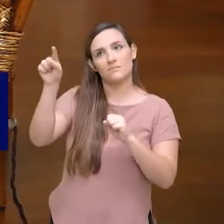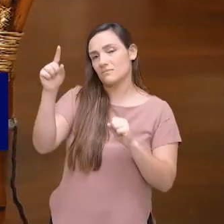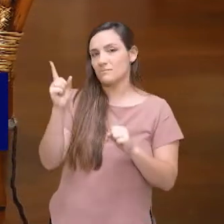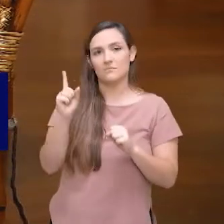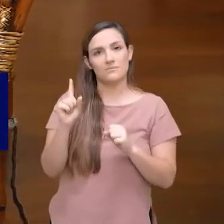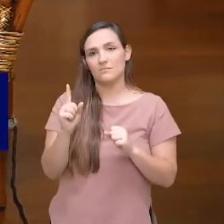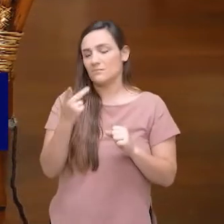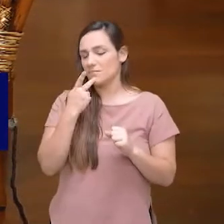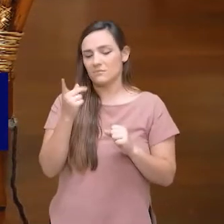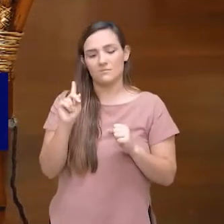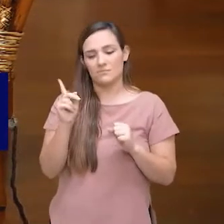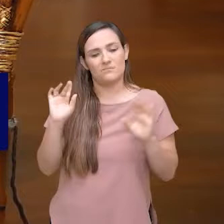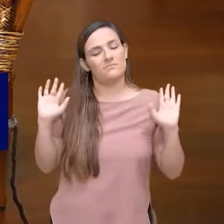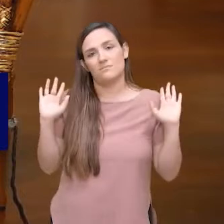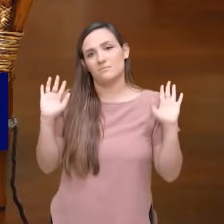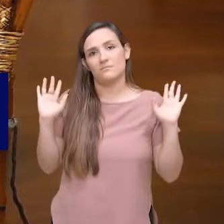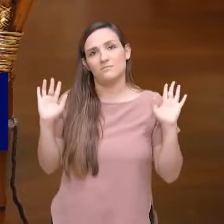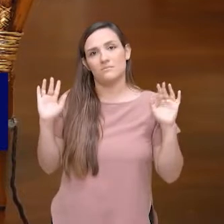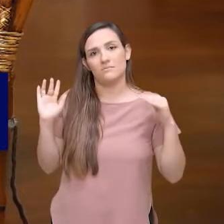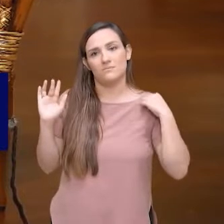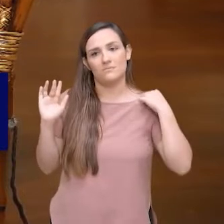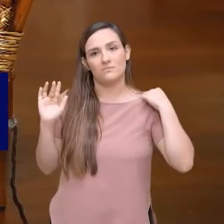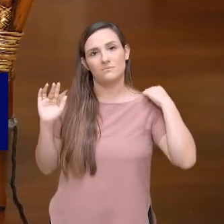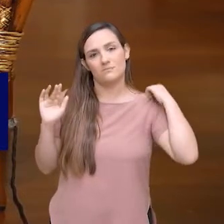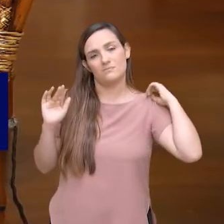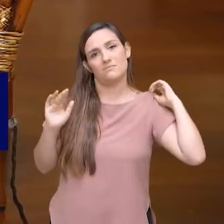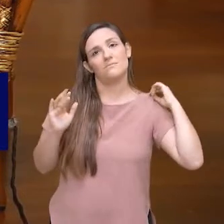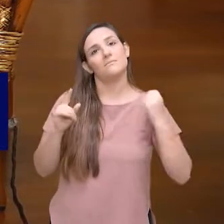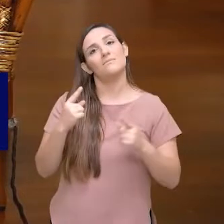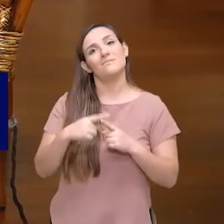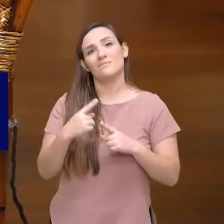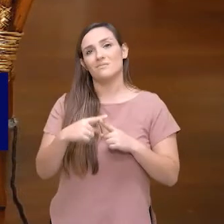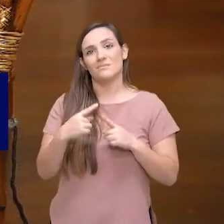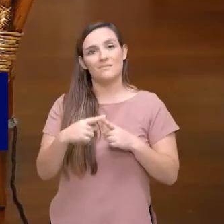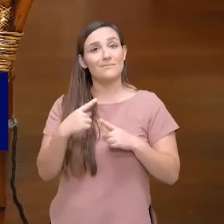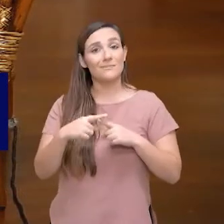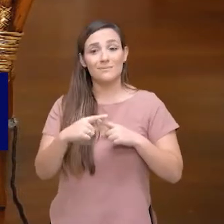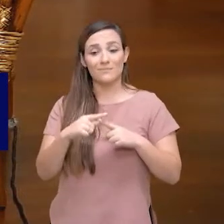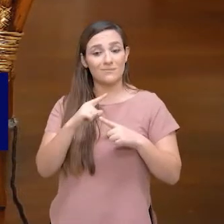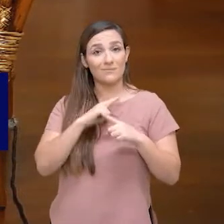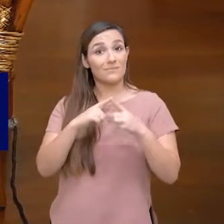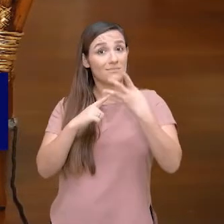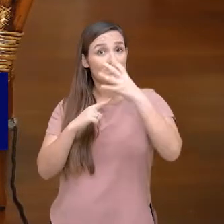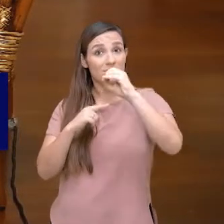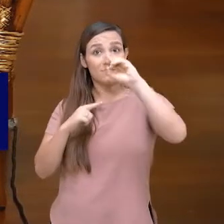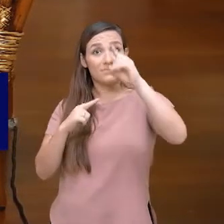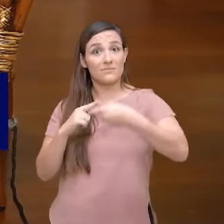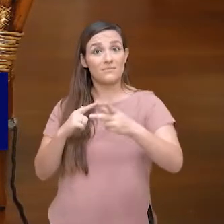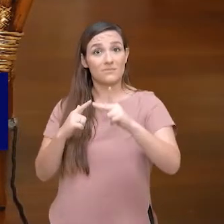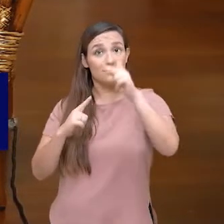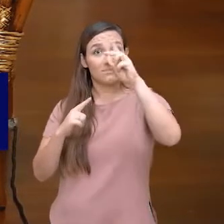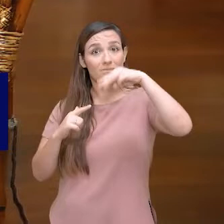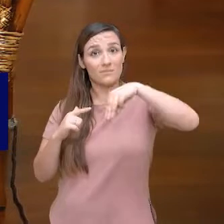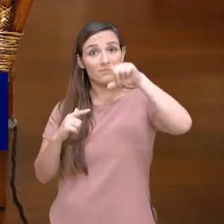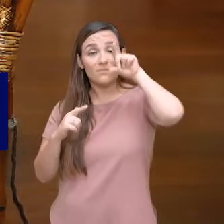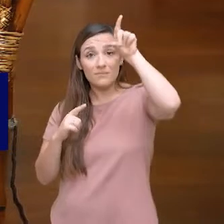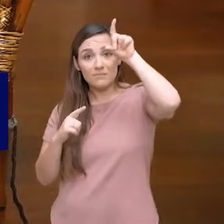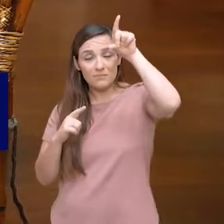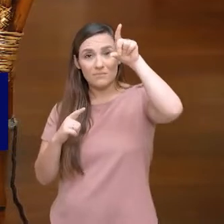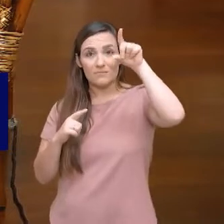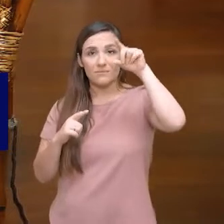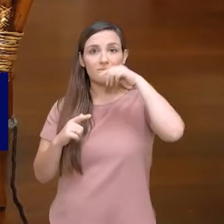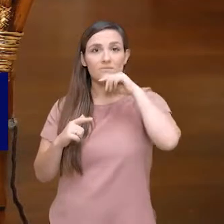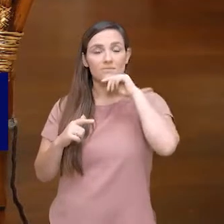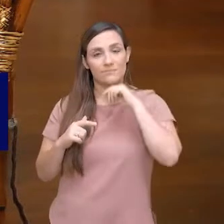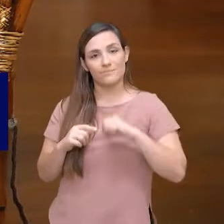aumentaríamos, aliás, ele não, aumentaríamos mais ou menos em 40 mil quilômetros quadrados a